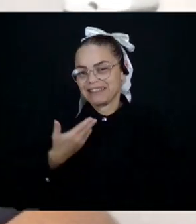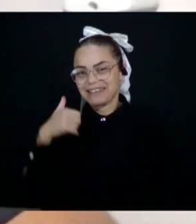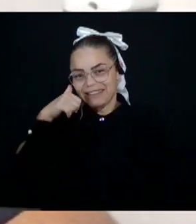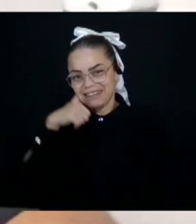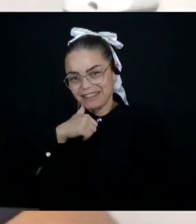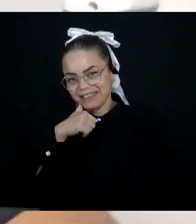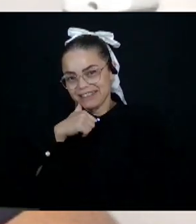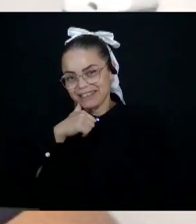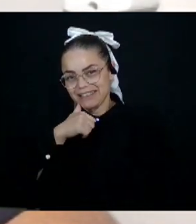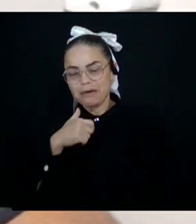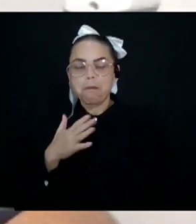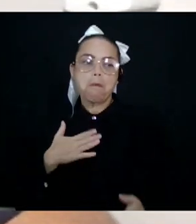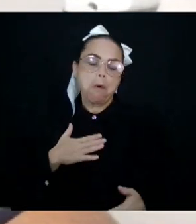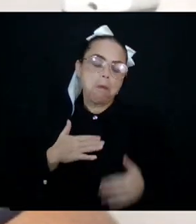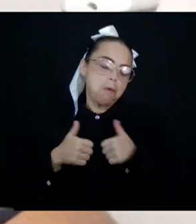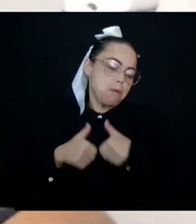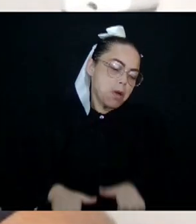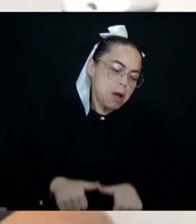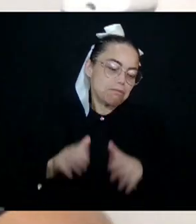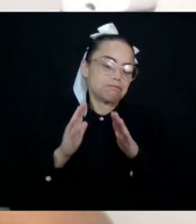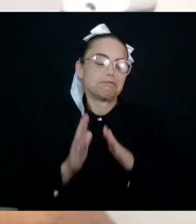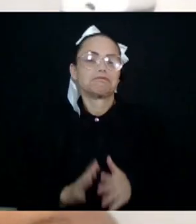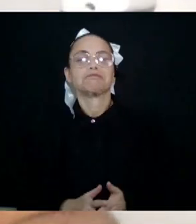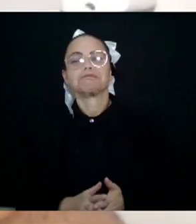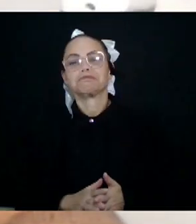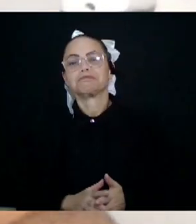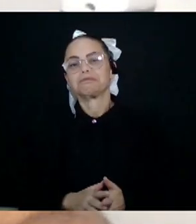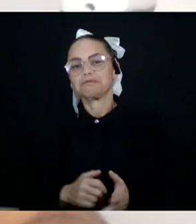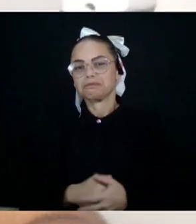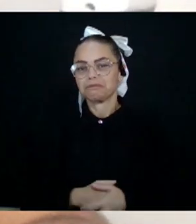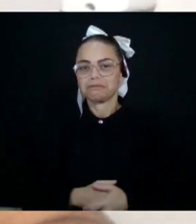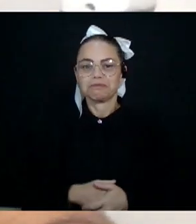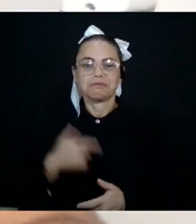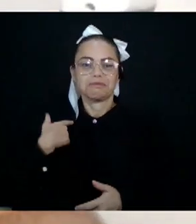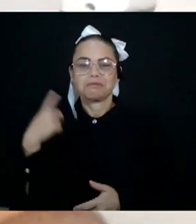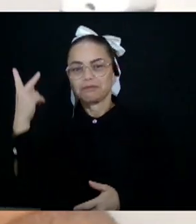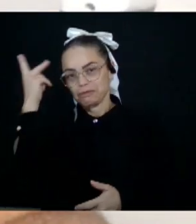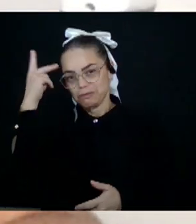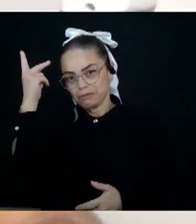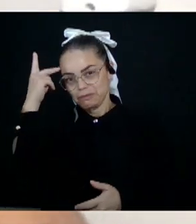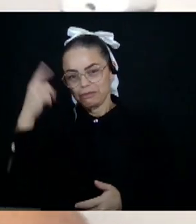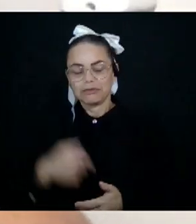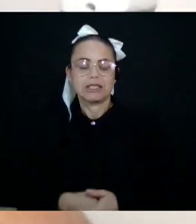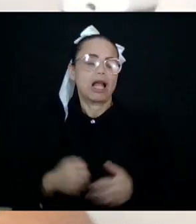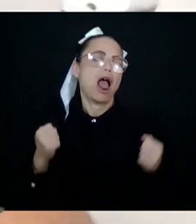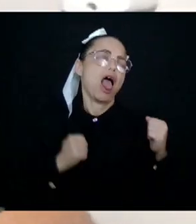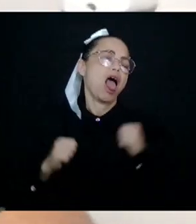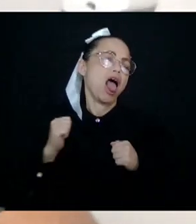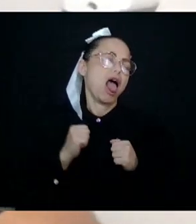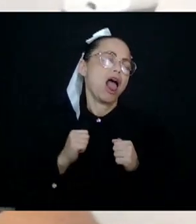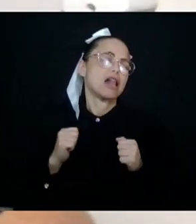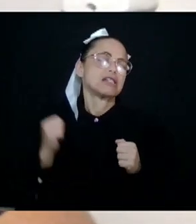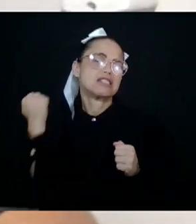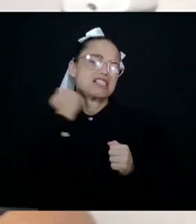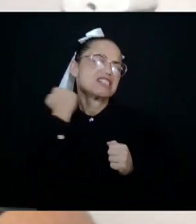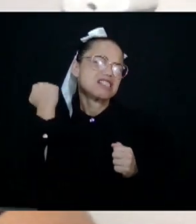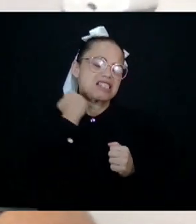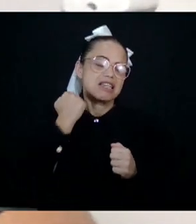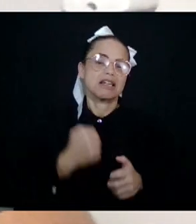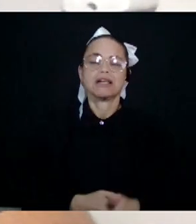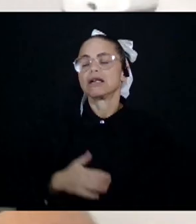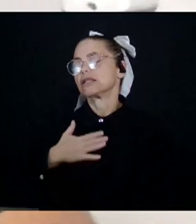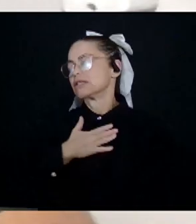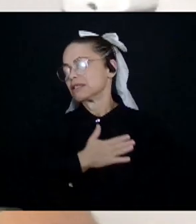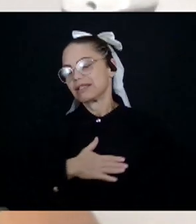ficava. Porque apesar de dizer que São Paulo é uma rotina estressante, tem um trânsito e tudo mais, eu gostei muito da